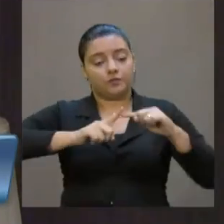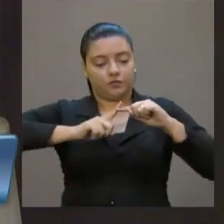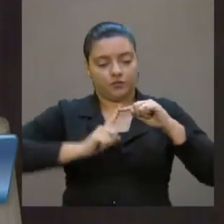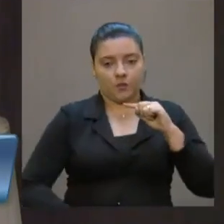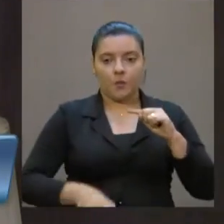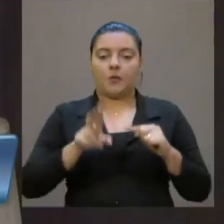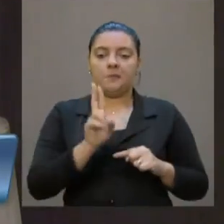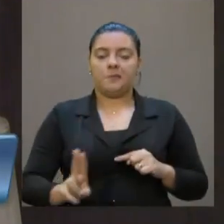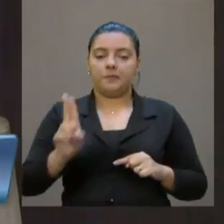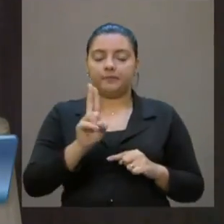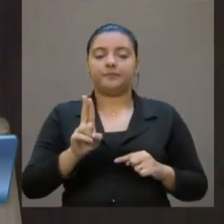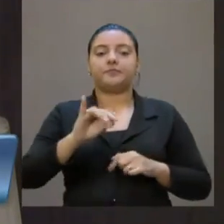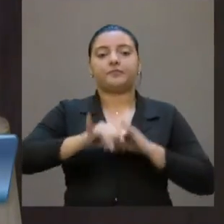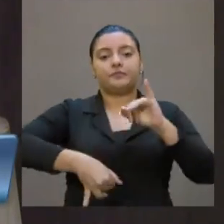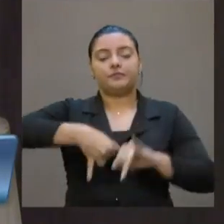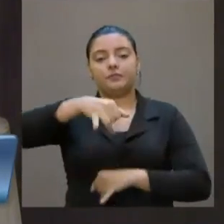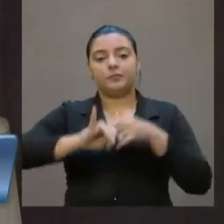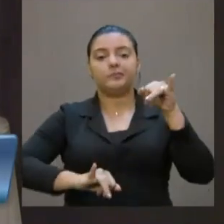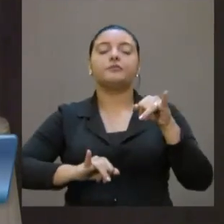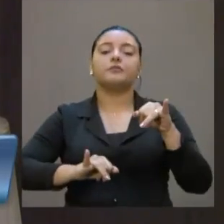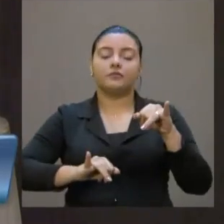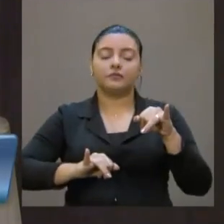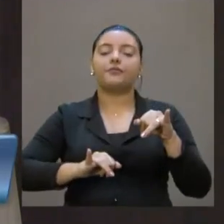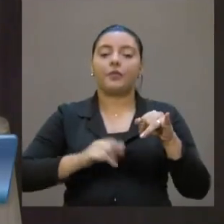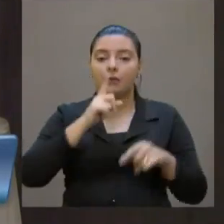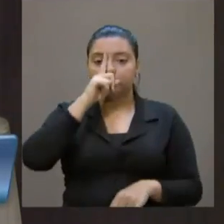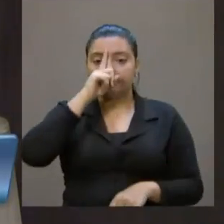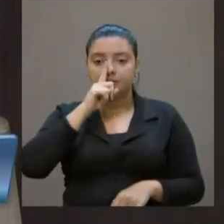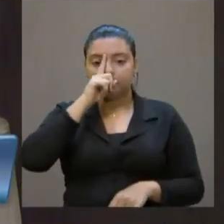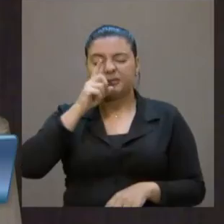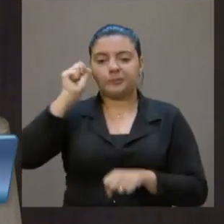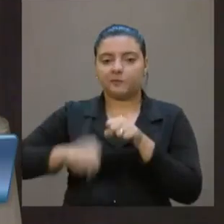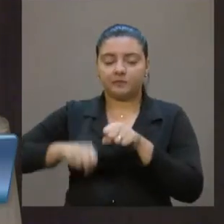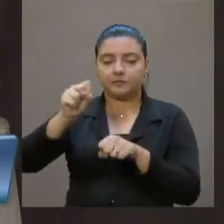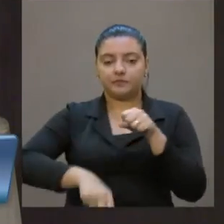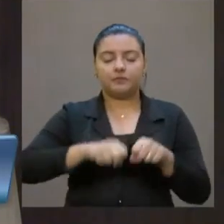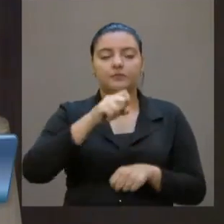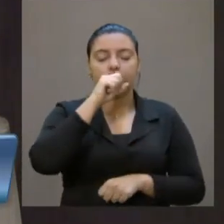essas substâncias que são tão nocivas, que estão matando tantas